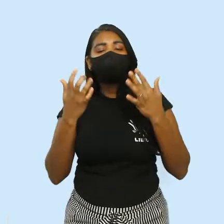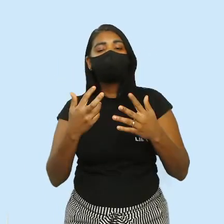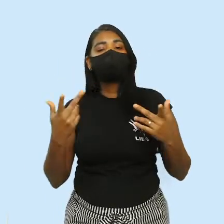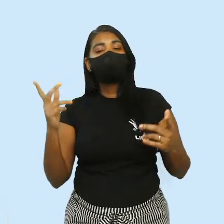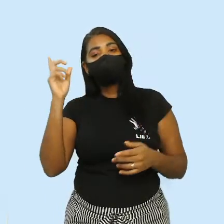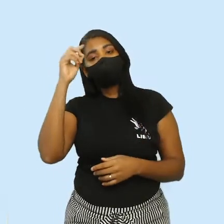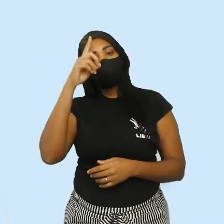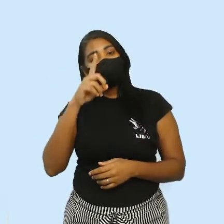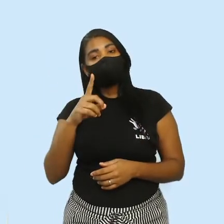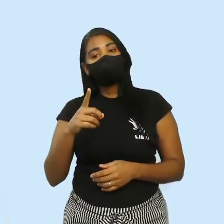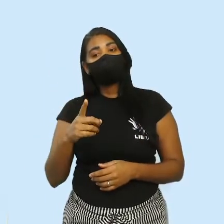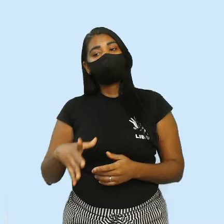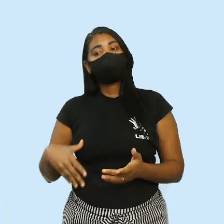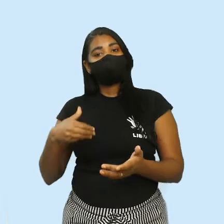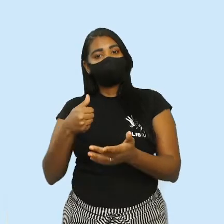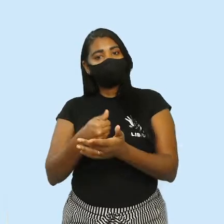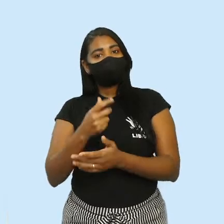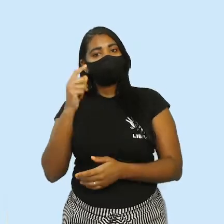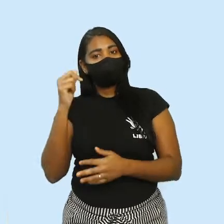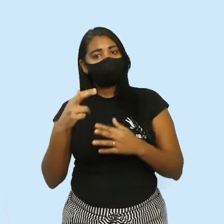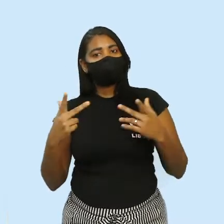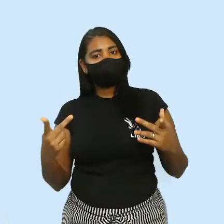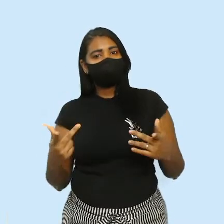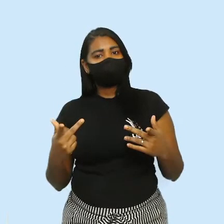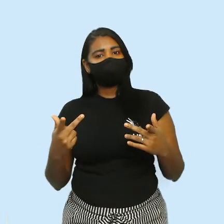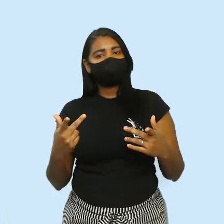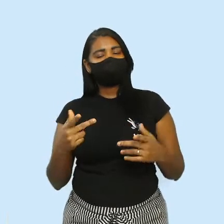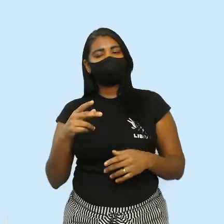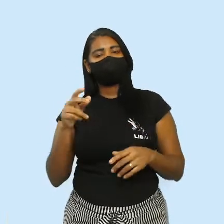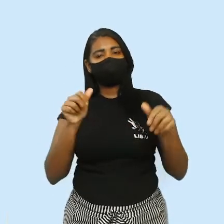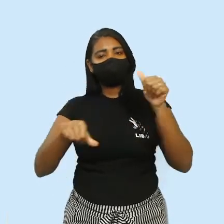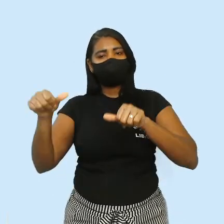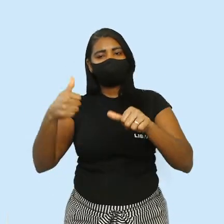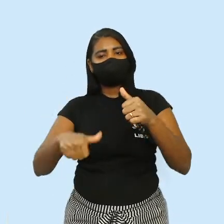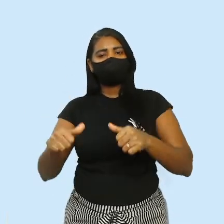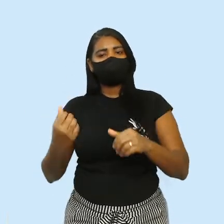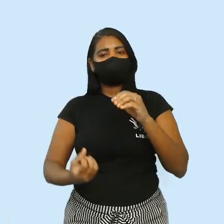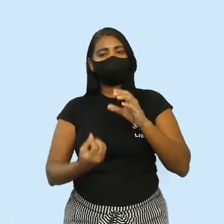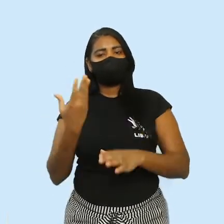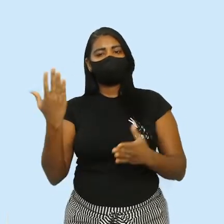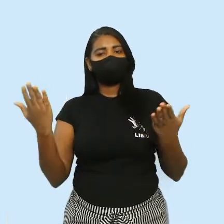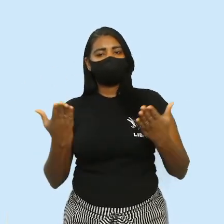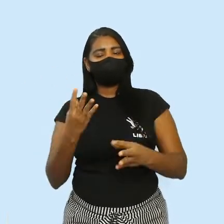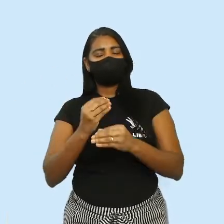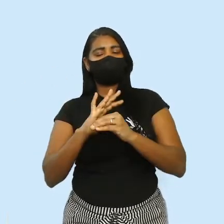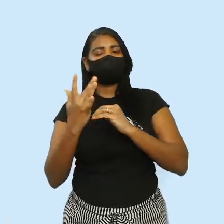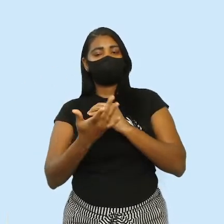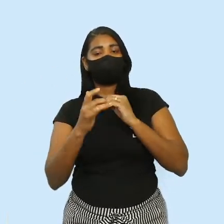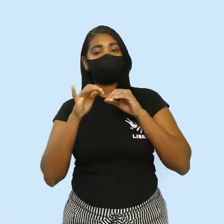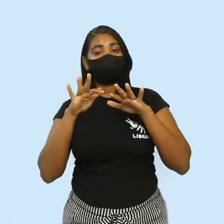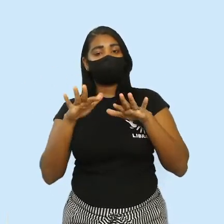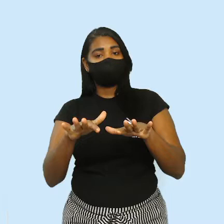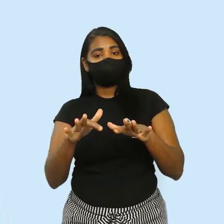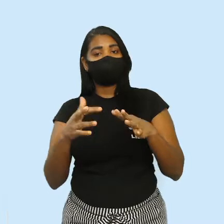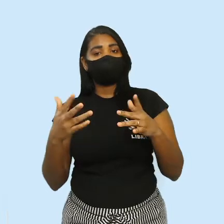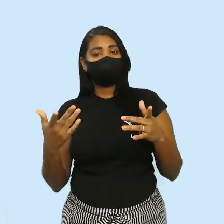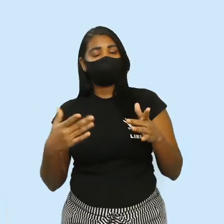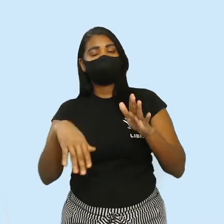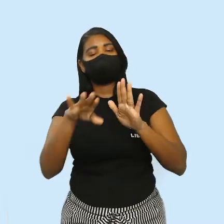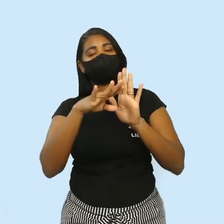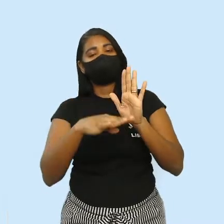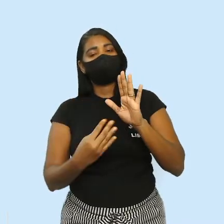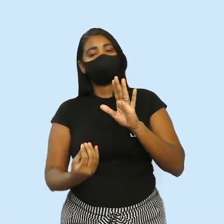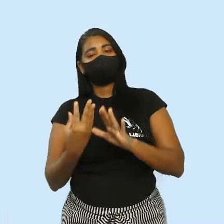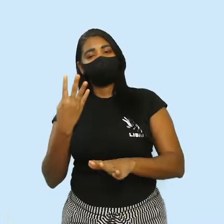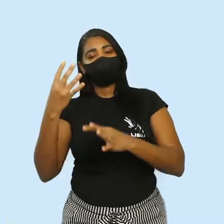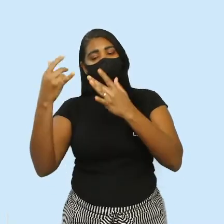ver todas essas possibilidades que surgiram por conta da pandemia, por conta de todos esses elementos que